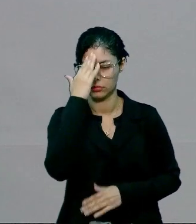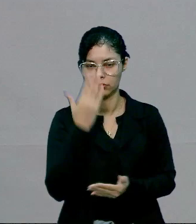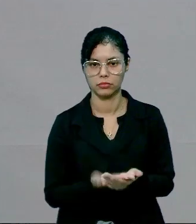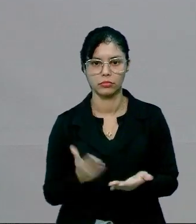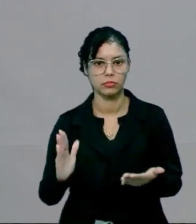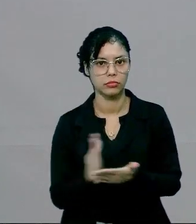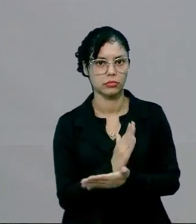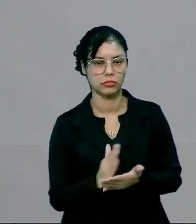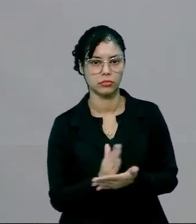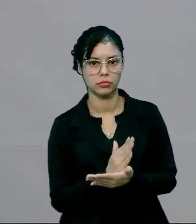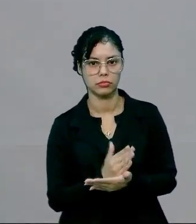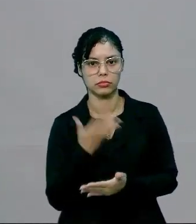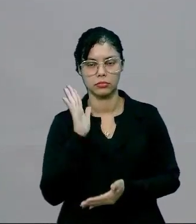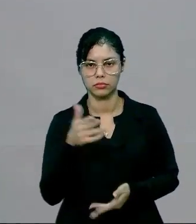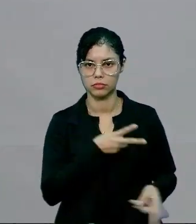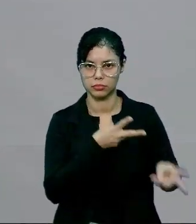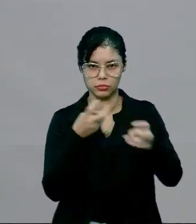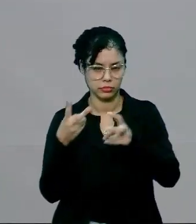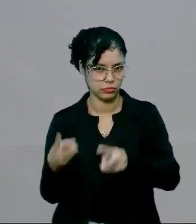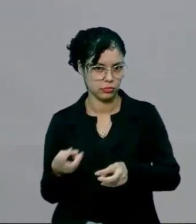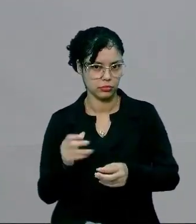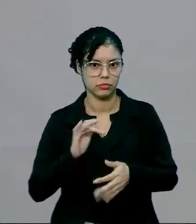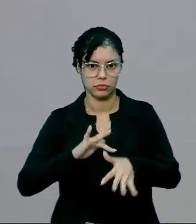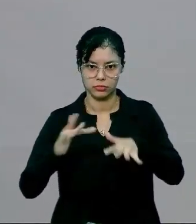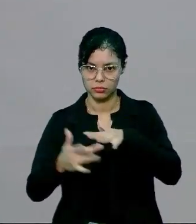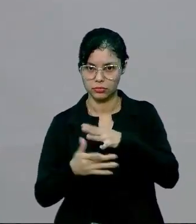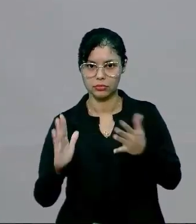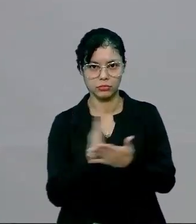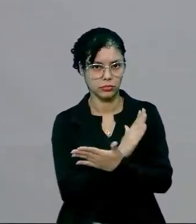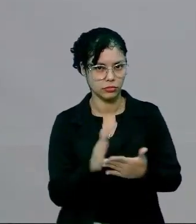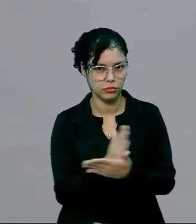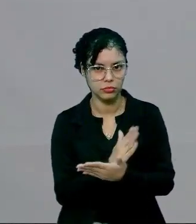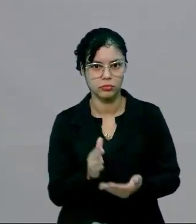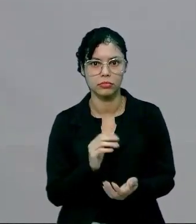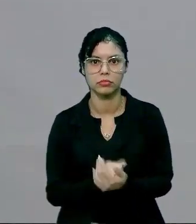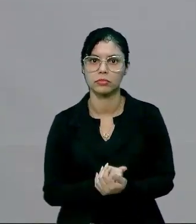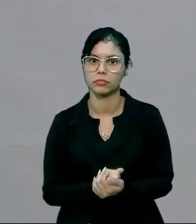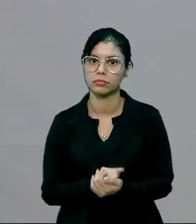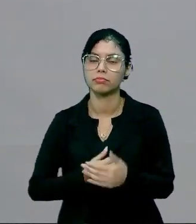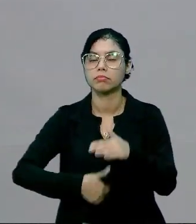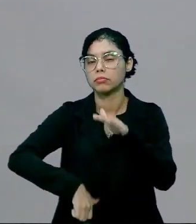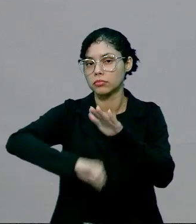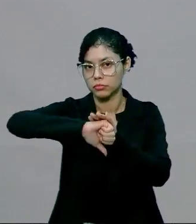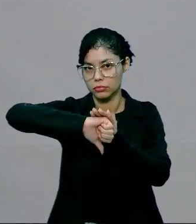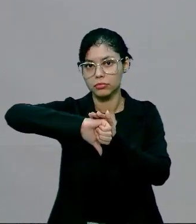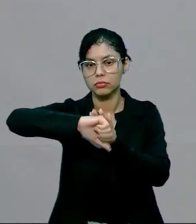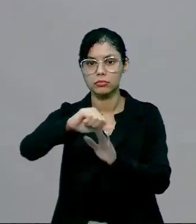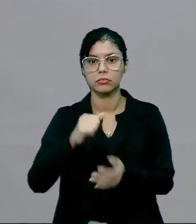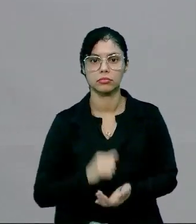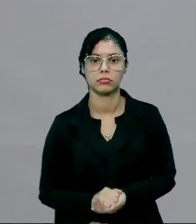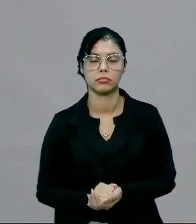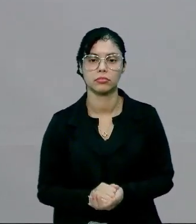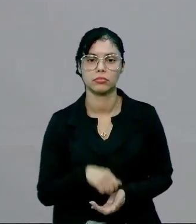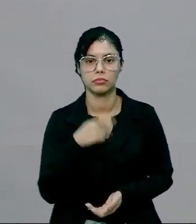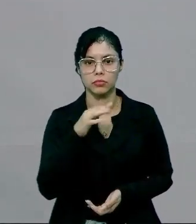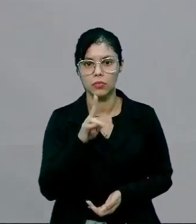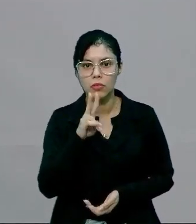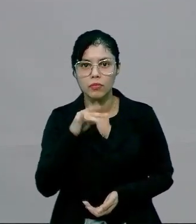que alguns de vocês já tenham observado na rede algumas práticas criminosas, né? As pessoas praticando